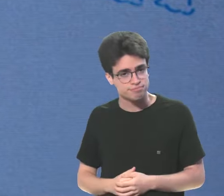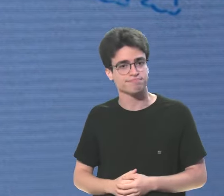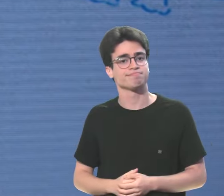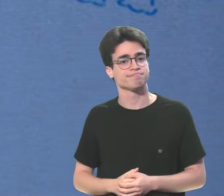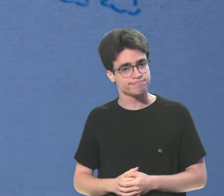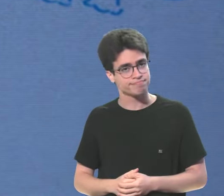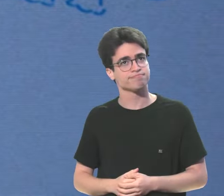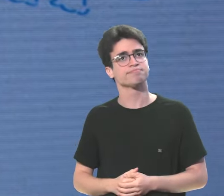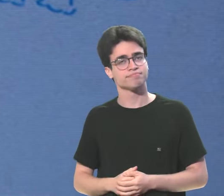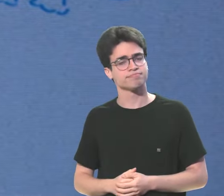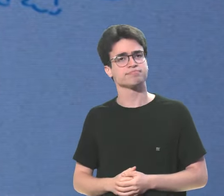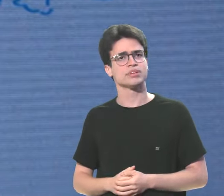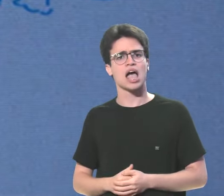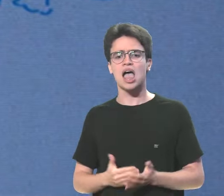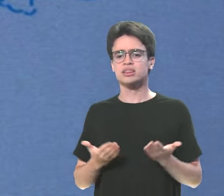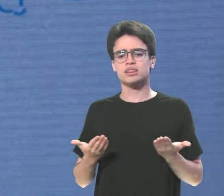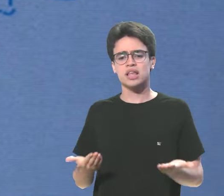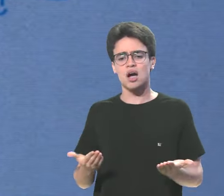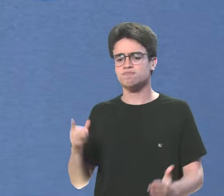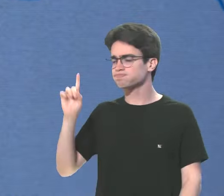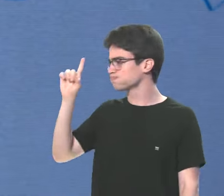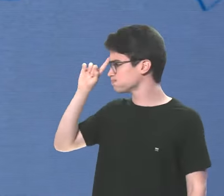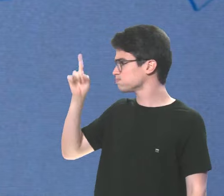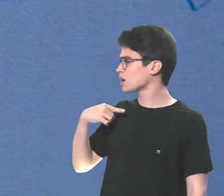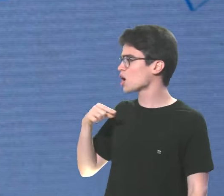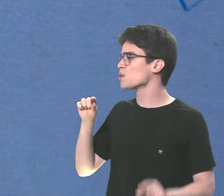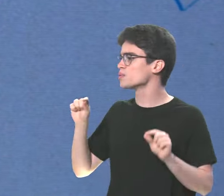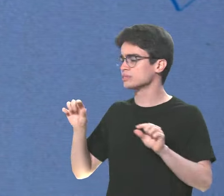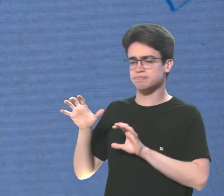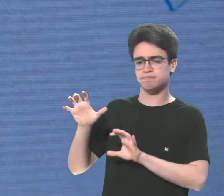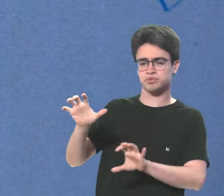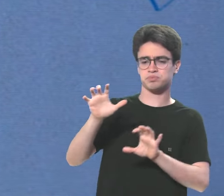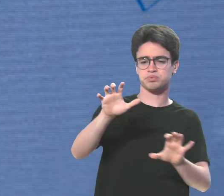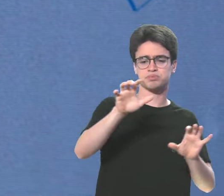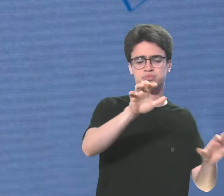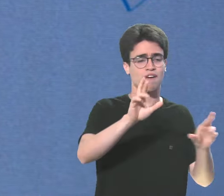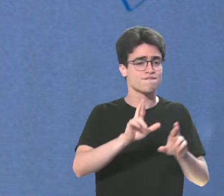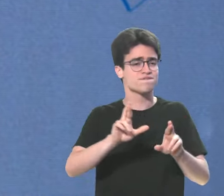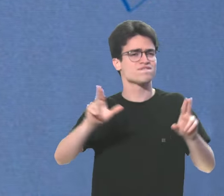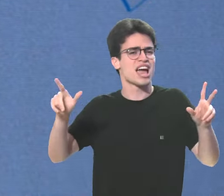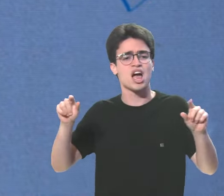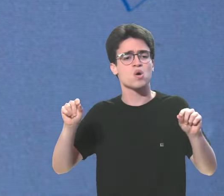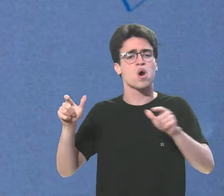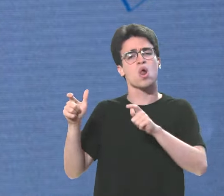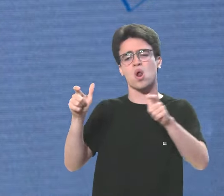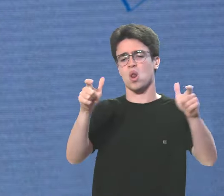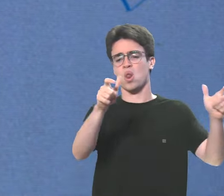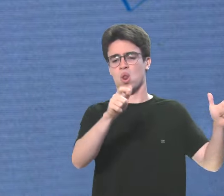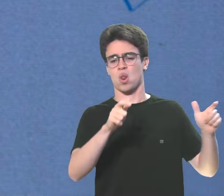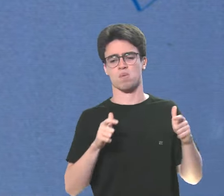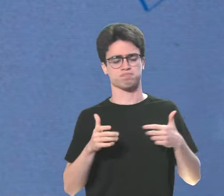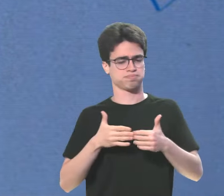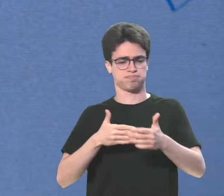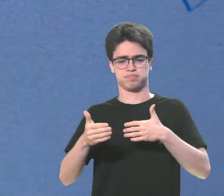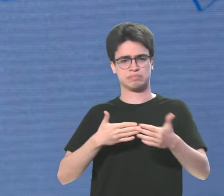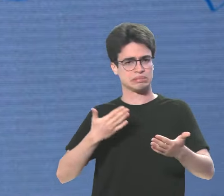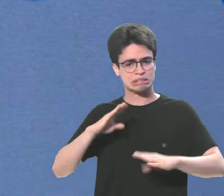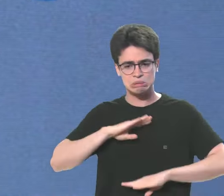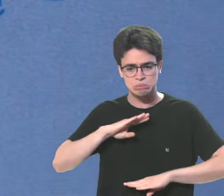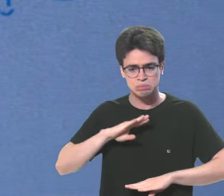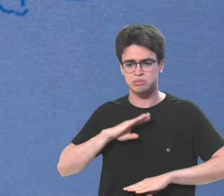nada ele nos ordena a fazer a diferença onde quer que a gente esteja qualquer situação em